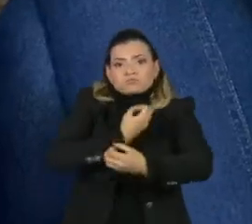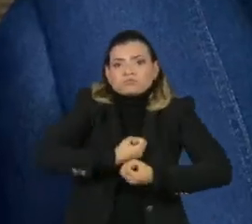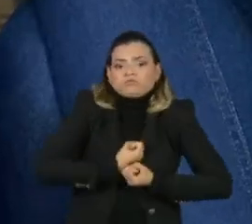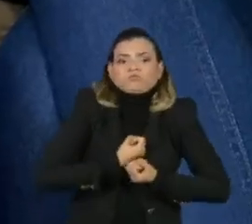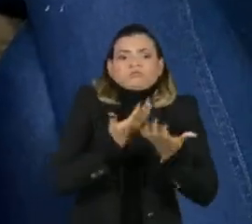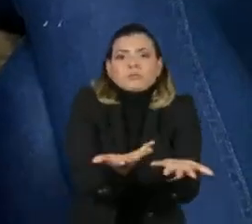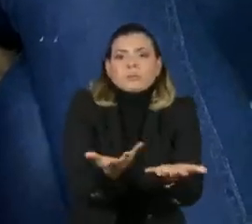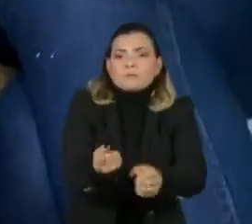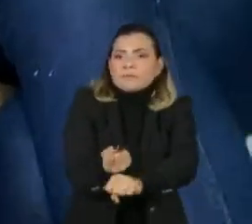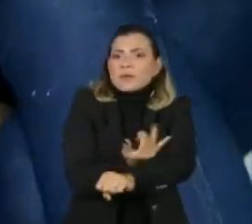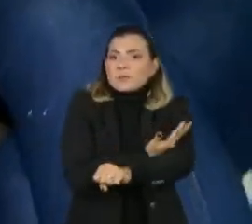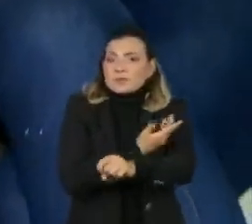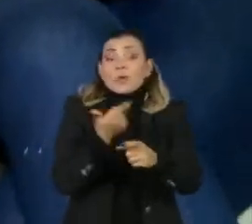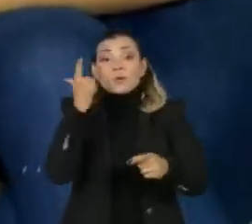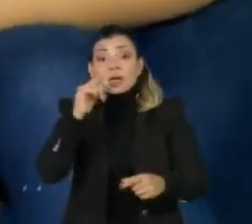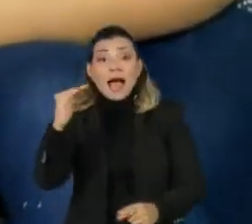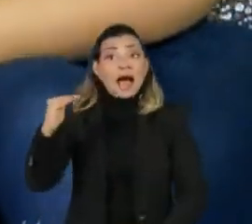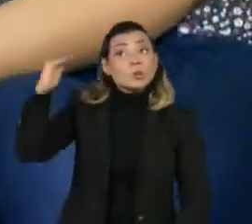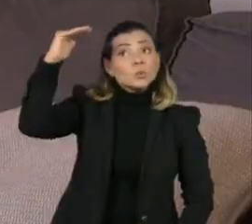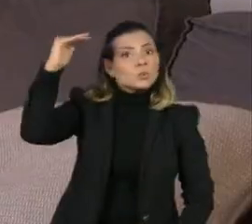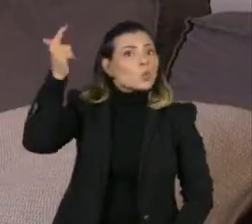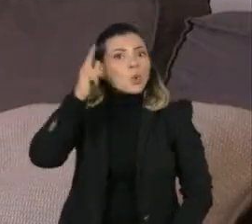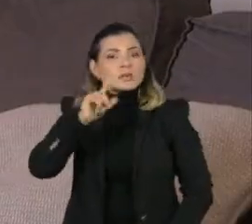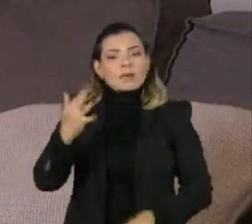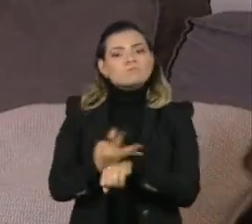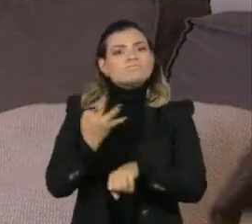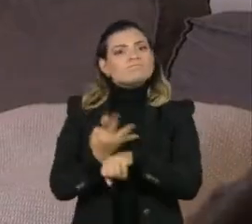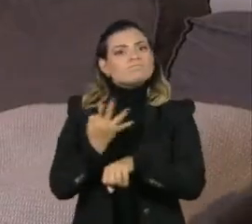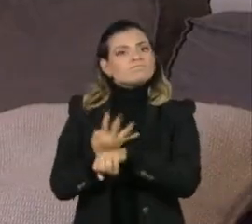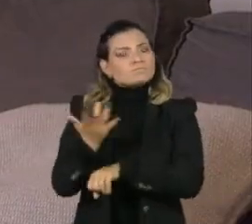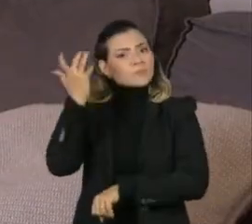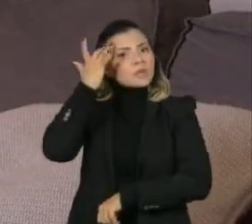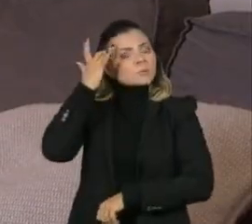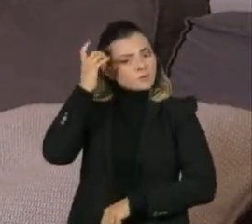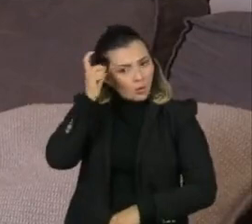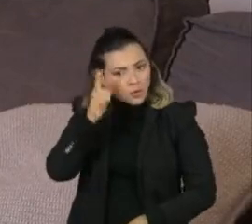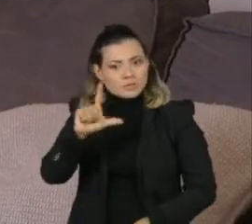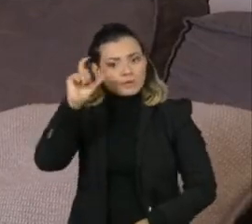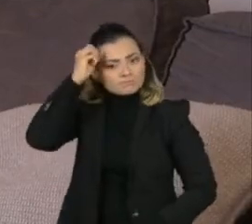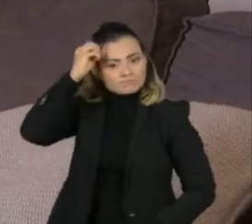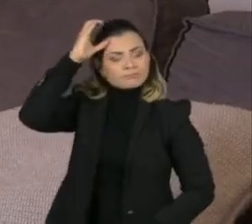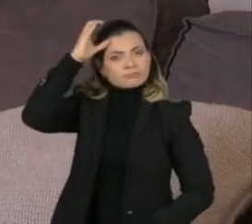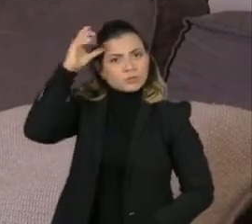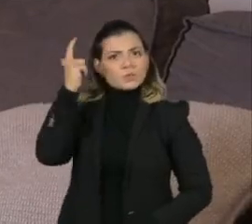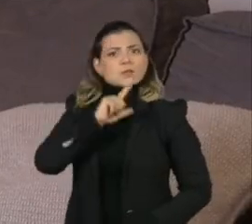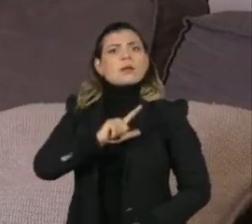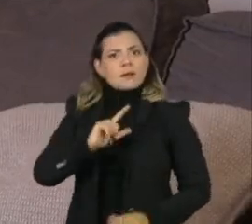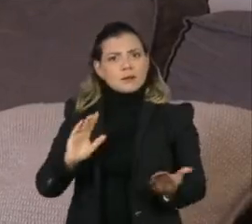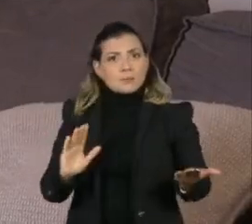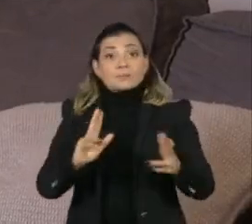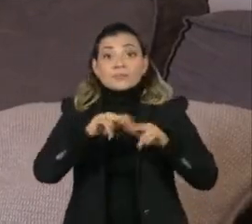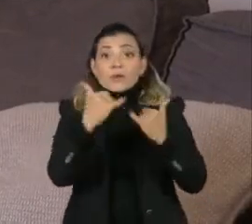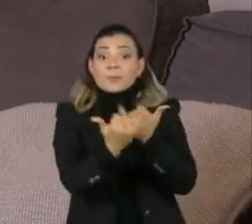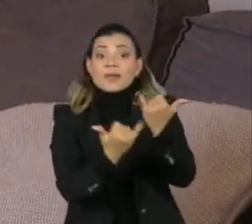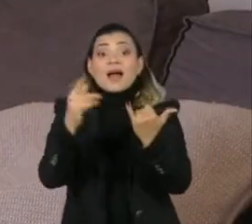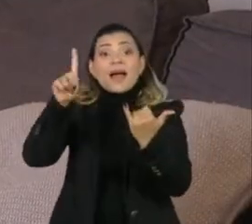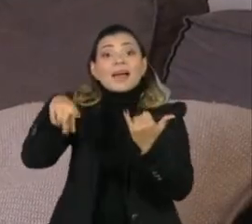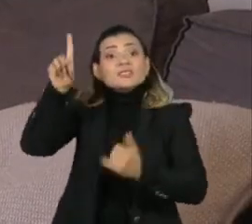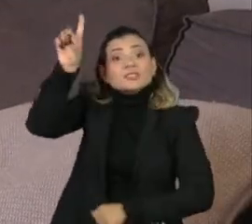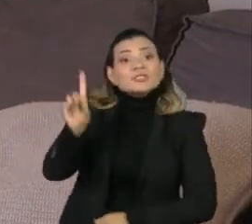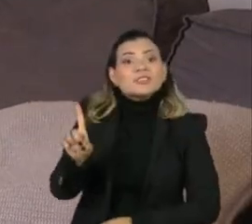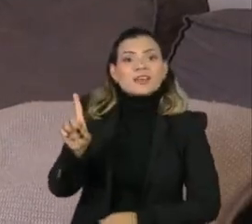vida adulta ajuda a resistir a situações de crise por conta de todos esses benefícios o brincar é um direito